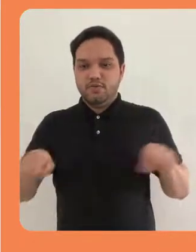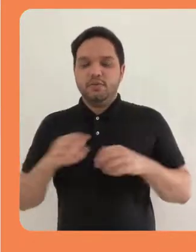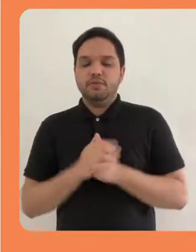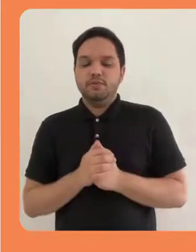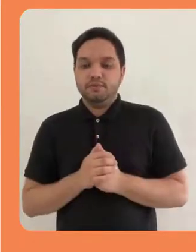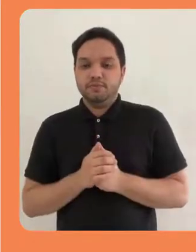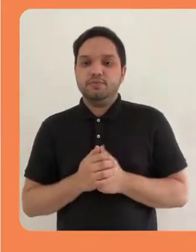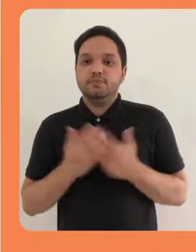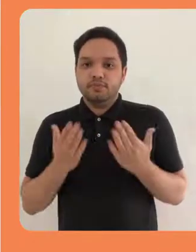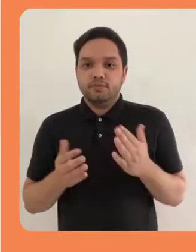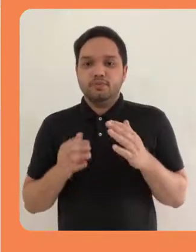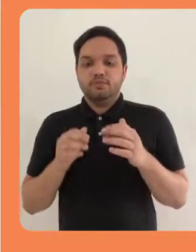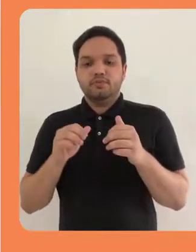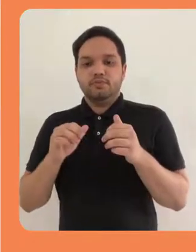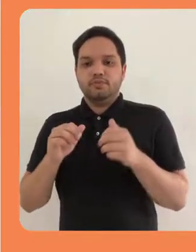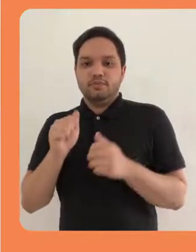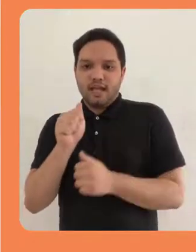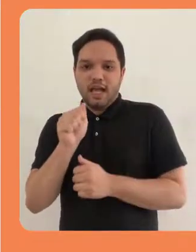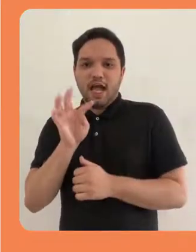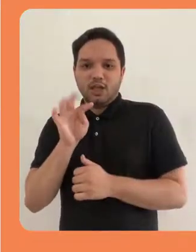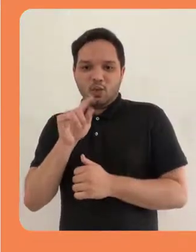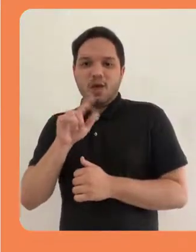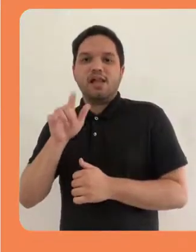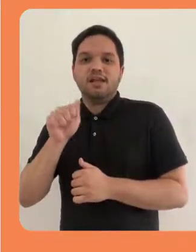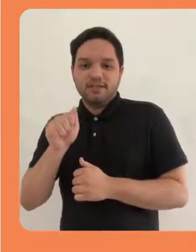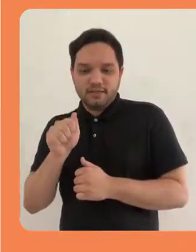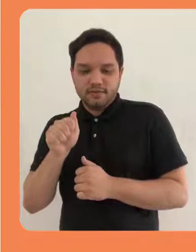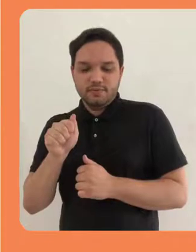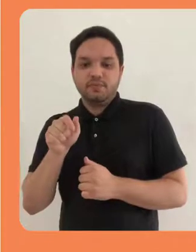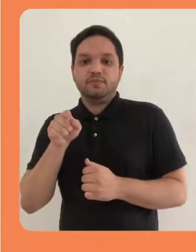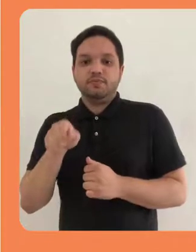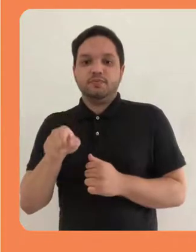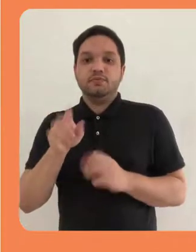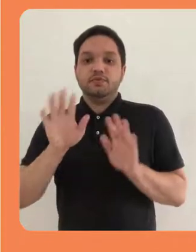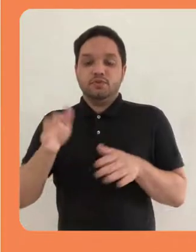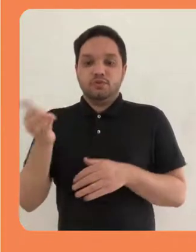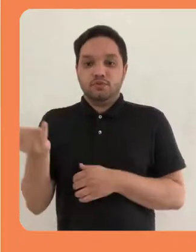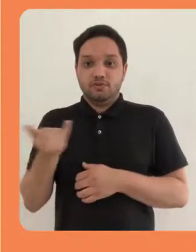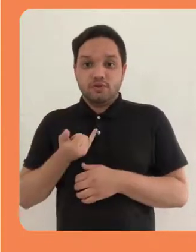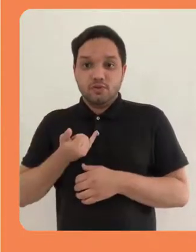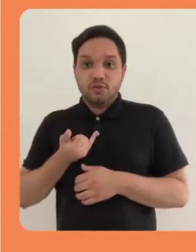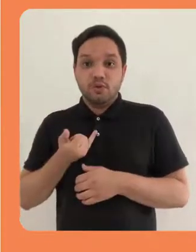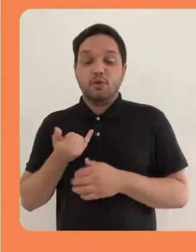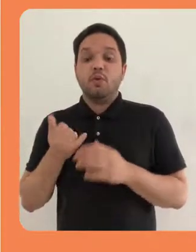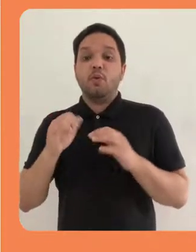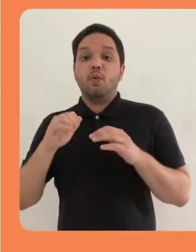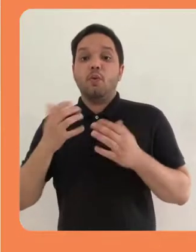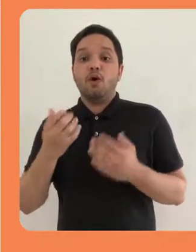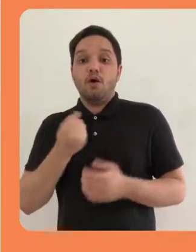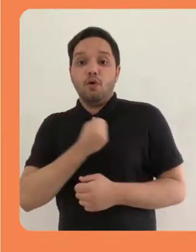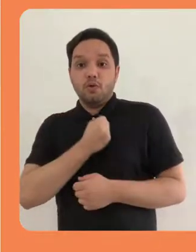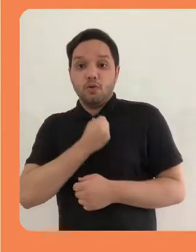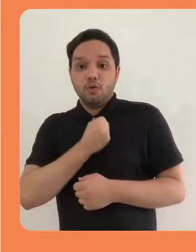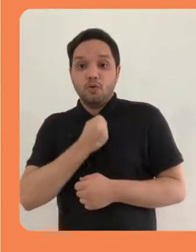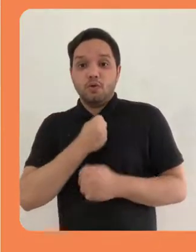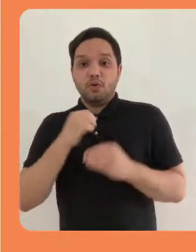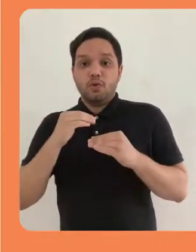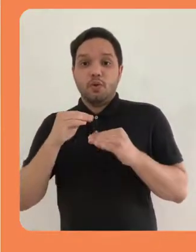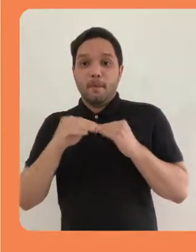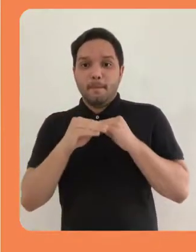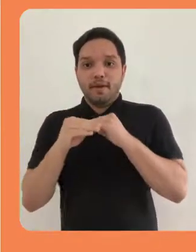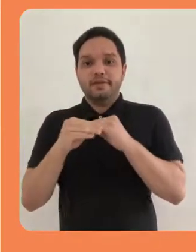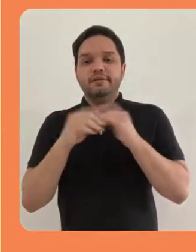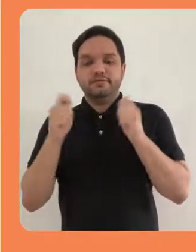150 e você sobe de nível a cada cinquenta por cento para cada nível né armário Então você atualiza